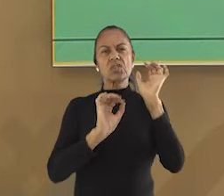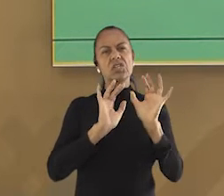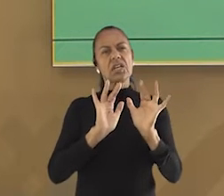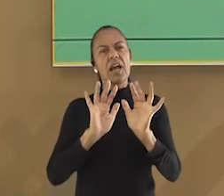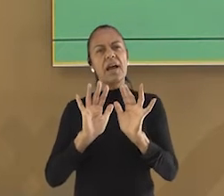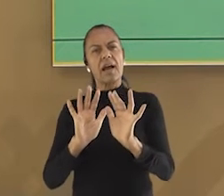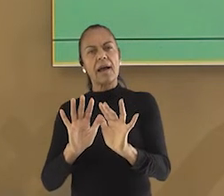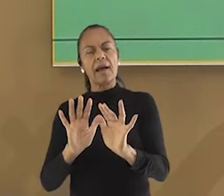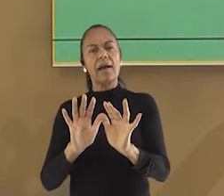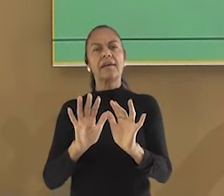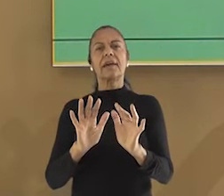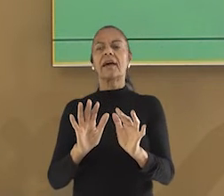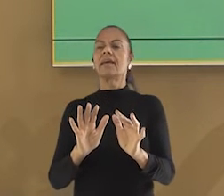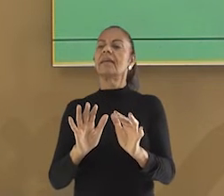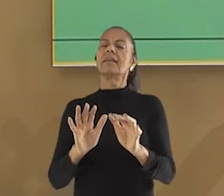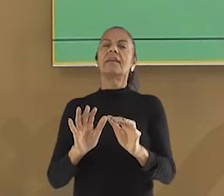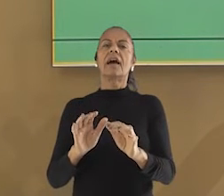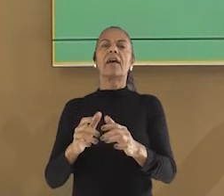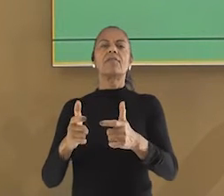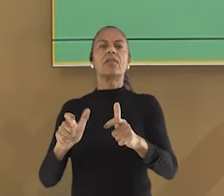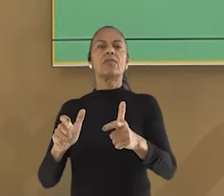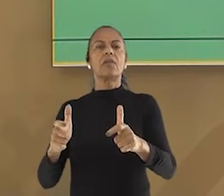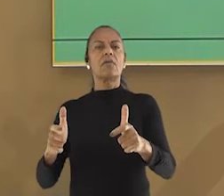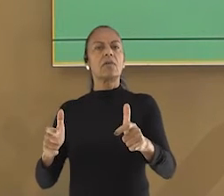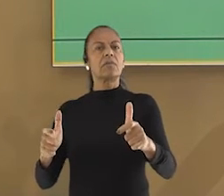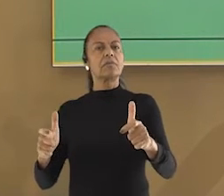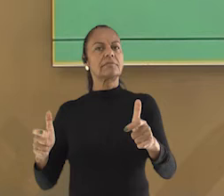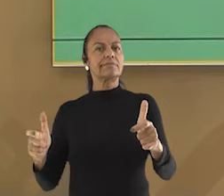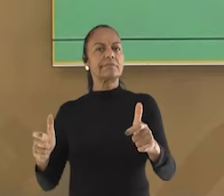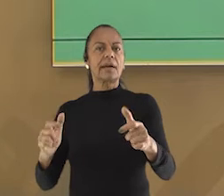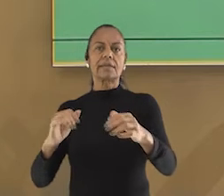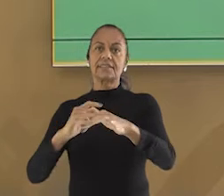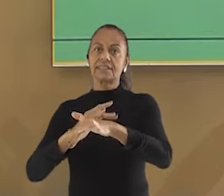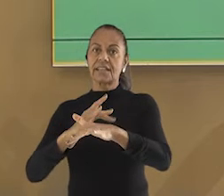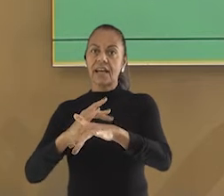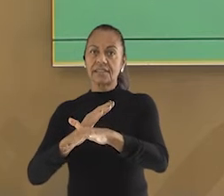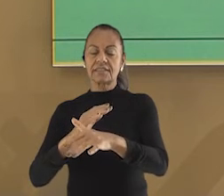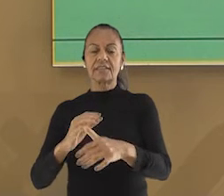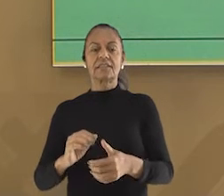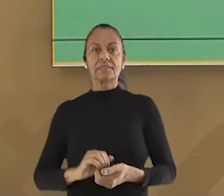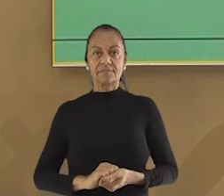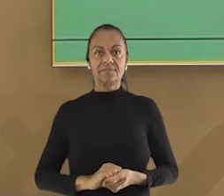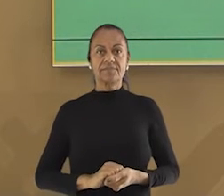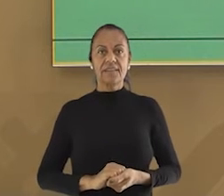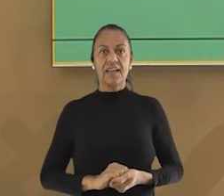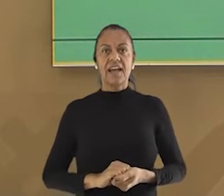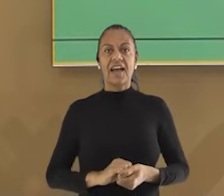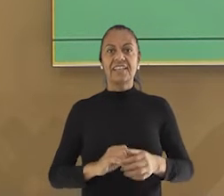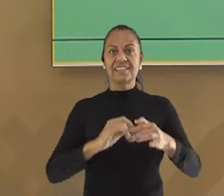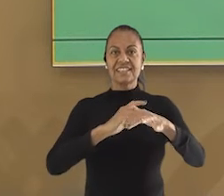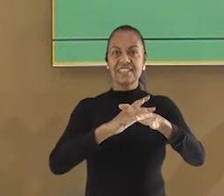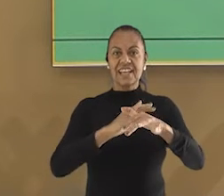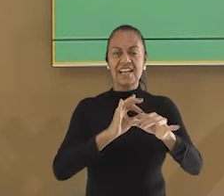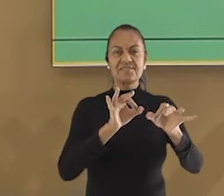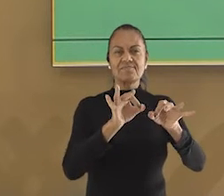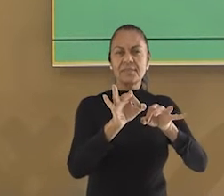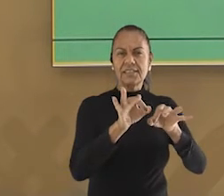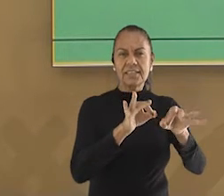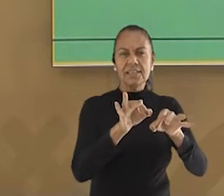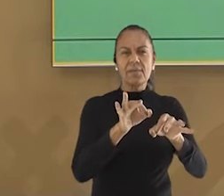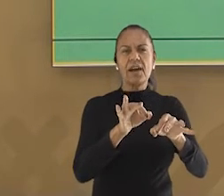ali, mais pessoas foram atraídas para o lugar, até se formar uma cidade. Cidades planejadas foram projetadas